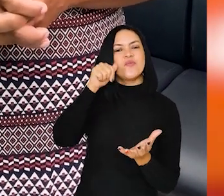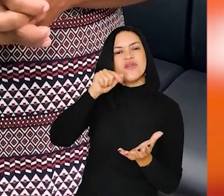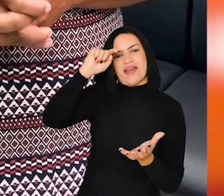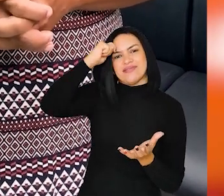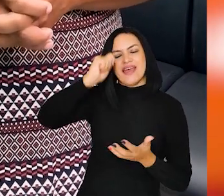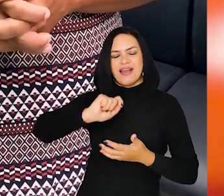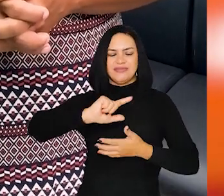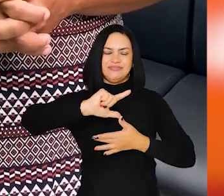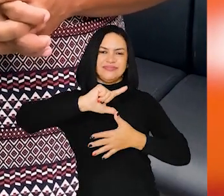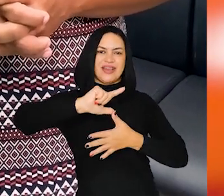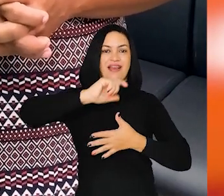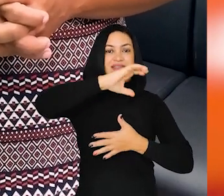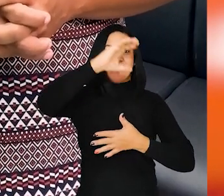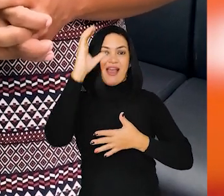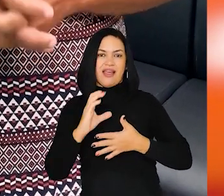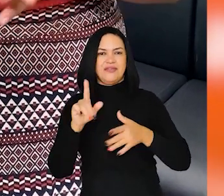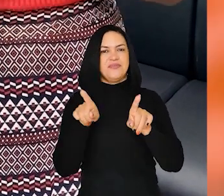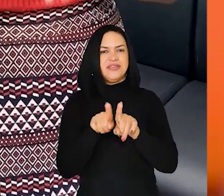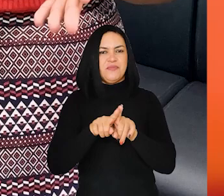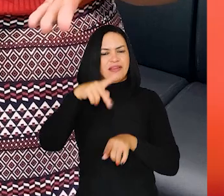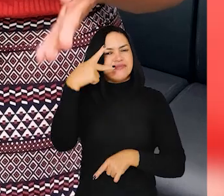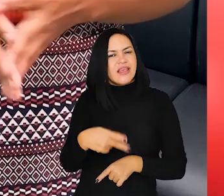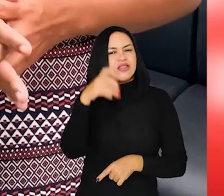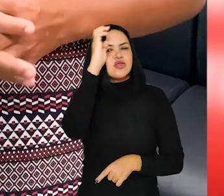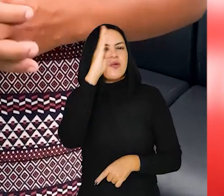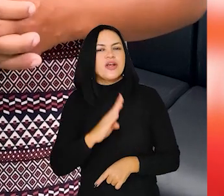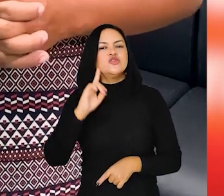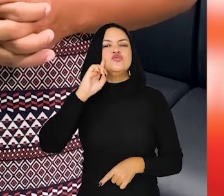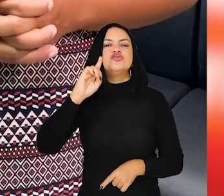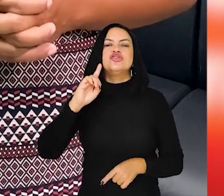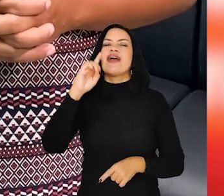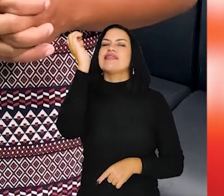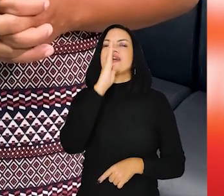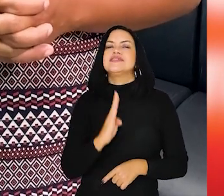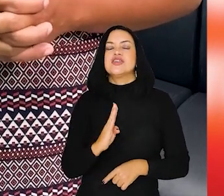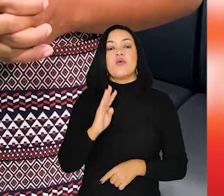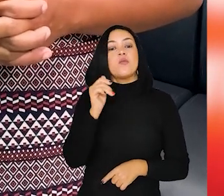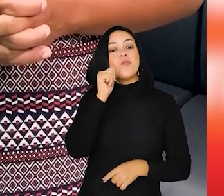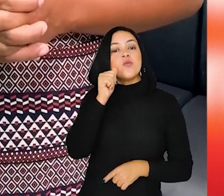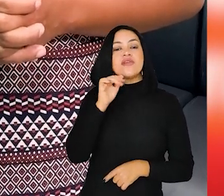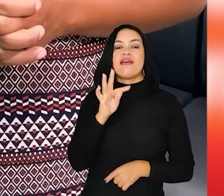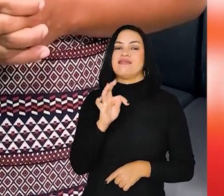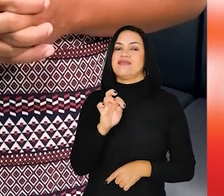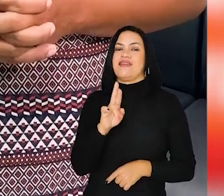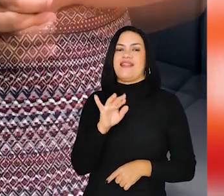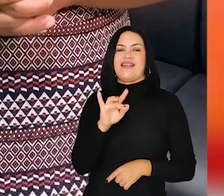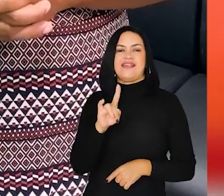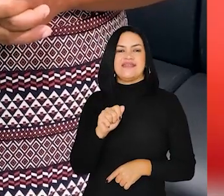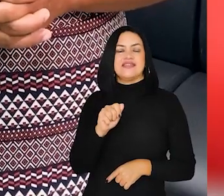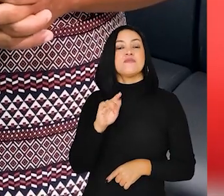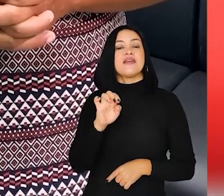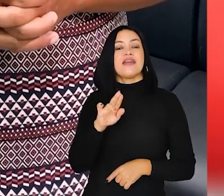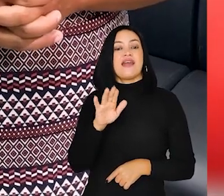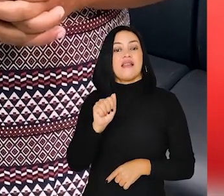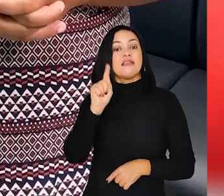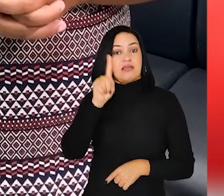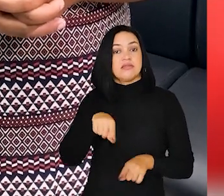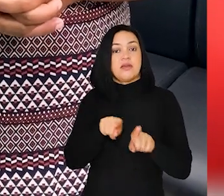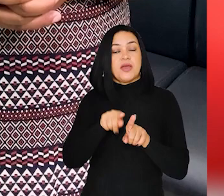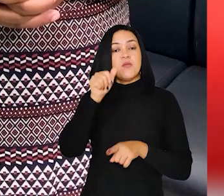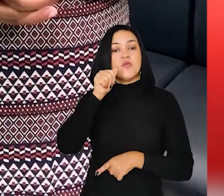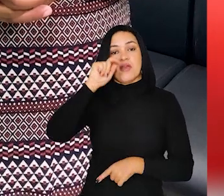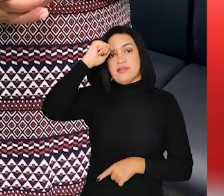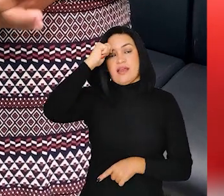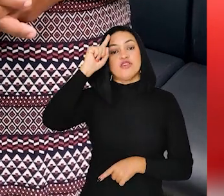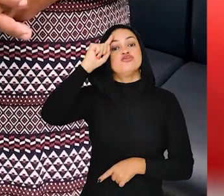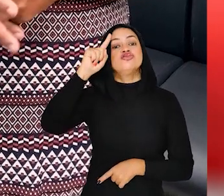Mulher Negra Latino-Americana e Caribenha e, no Brasil, o Dia Nacional de Teresa de Benguela e da Mulher Negra. A data é um símbolo de